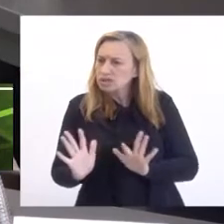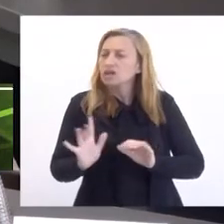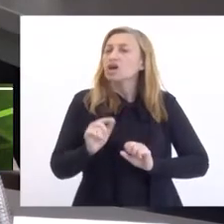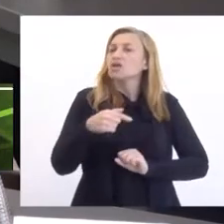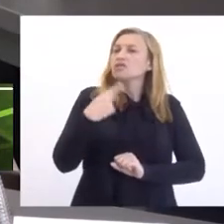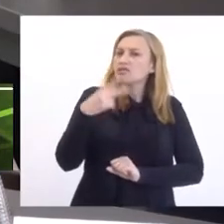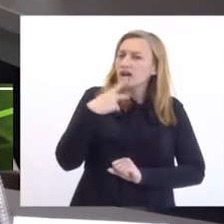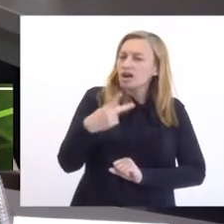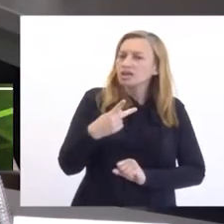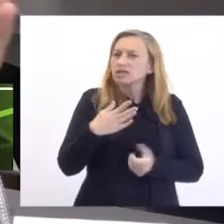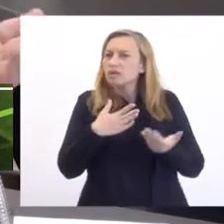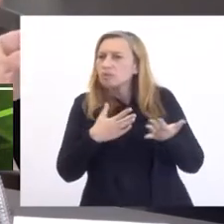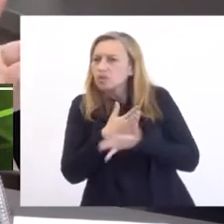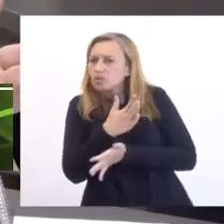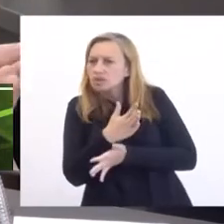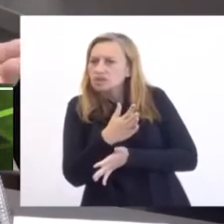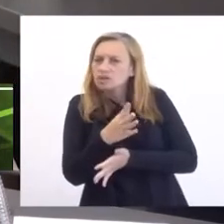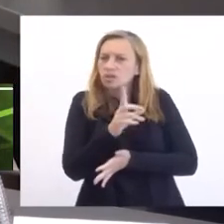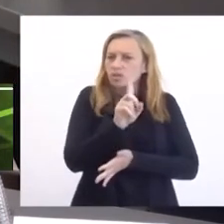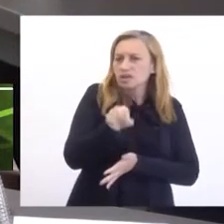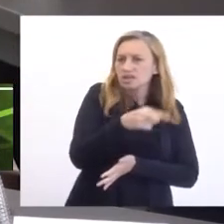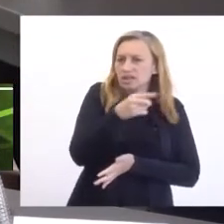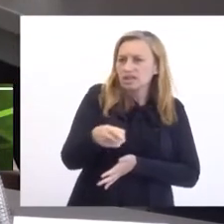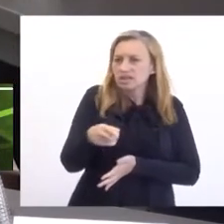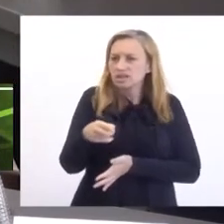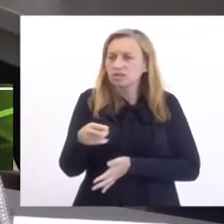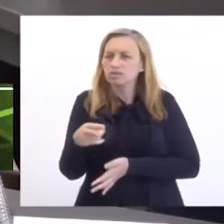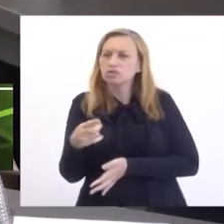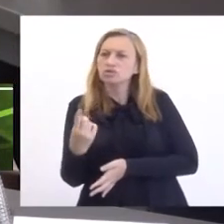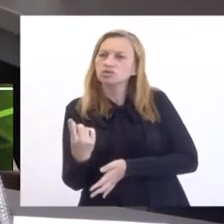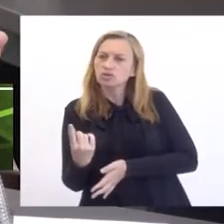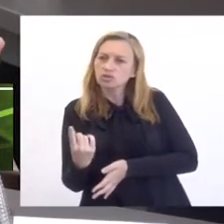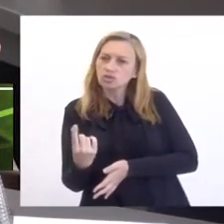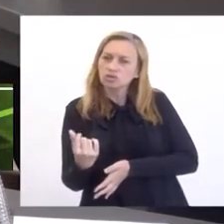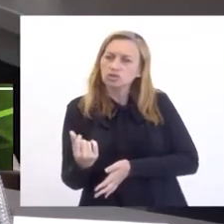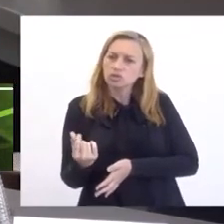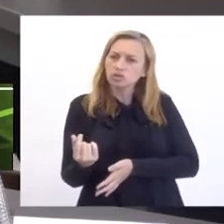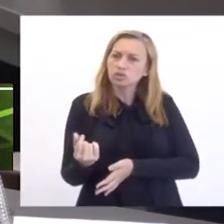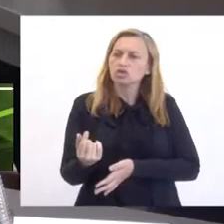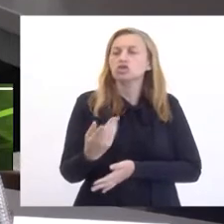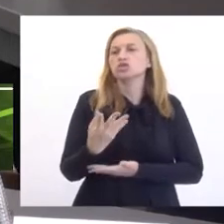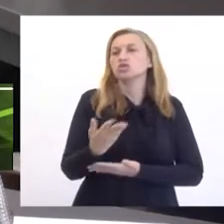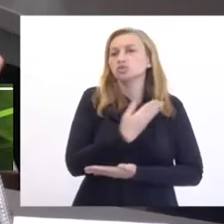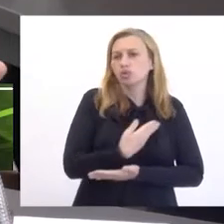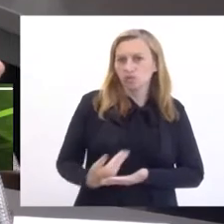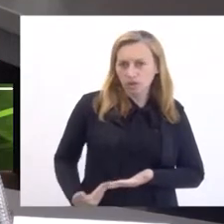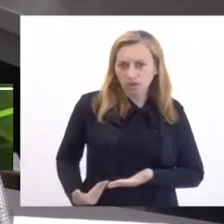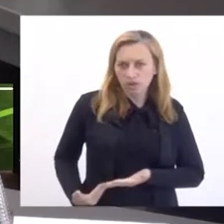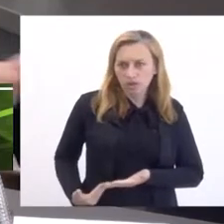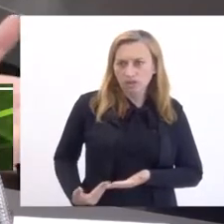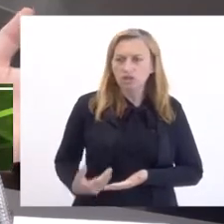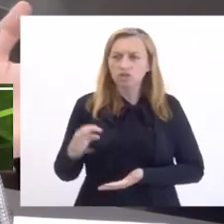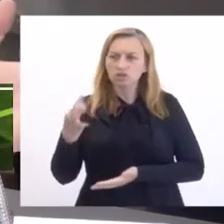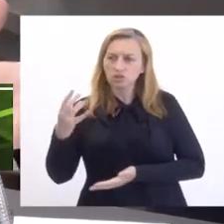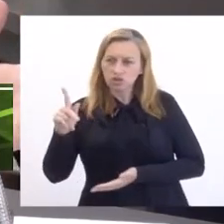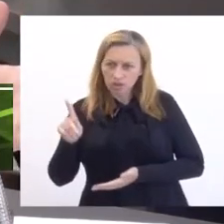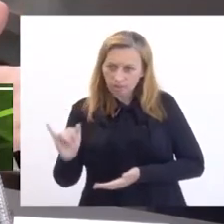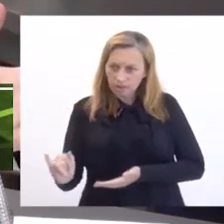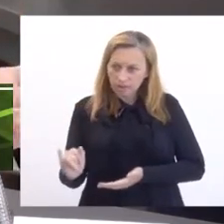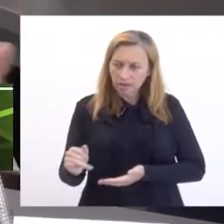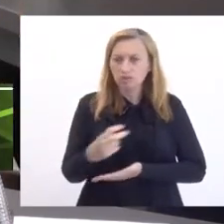aqui da aprovação ou rejeição das contas de um governador que encabeçava uma chapa e que foi